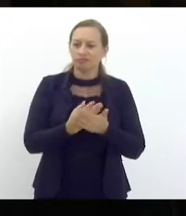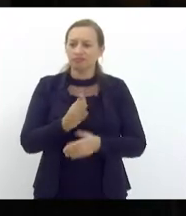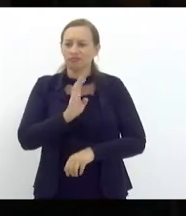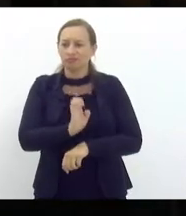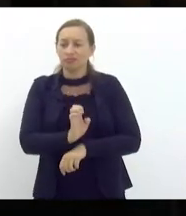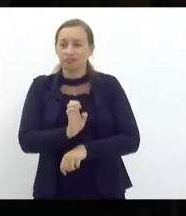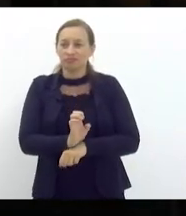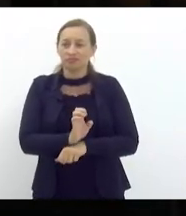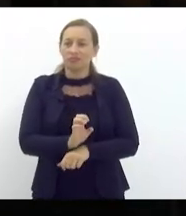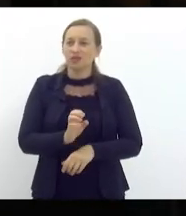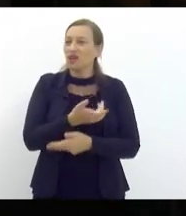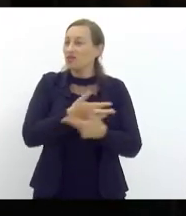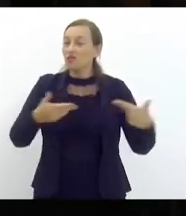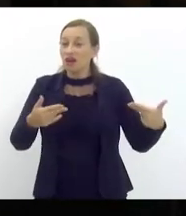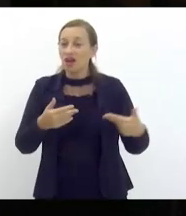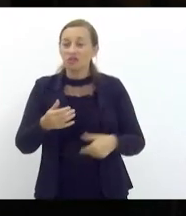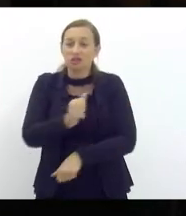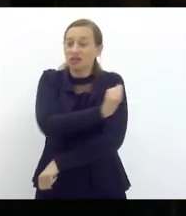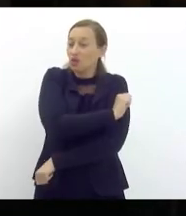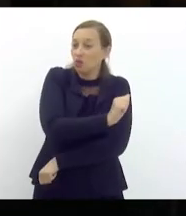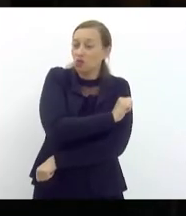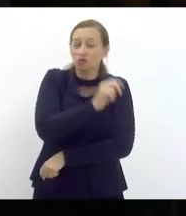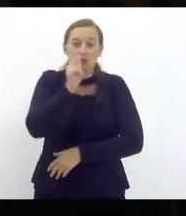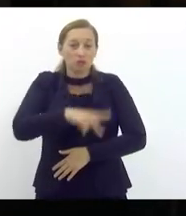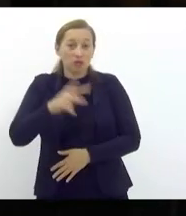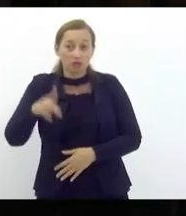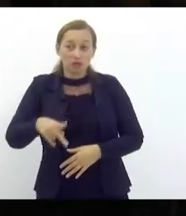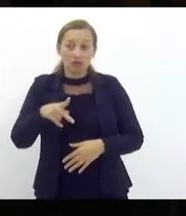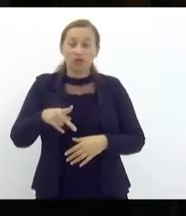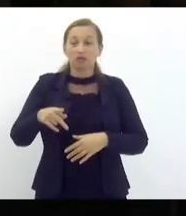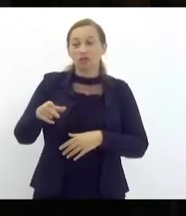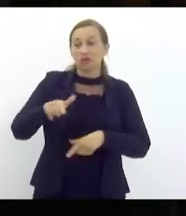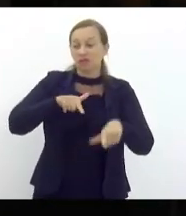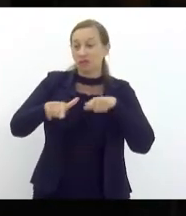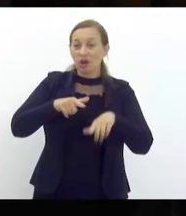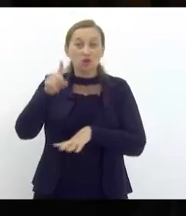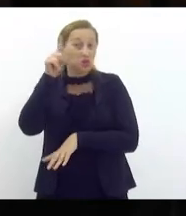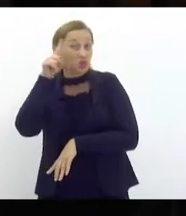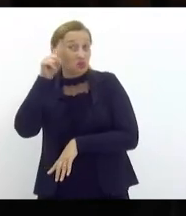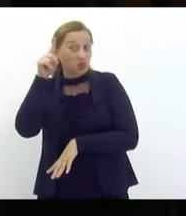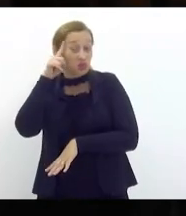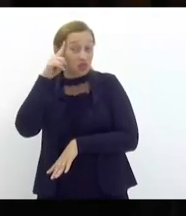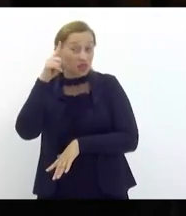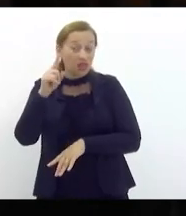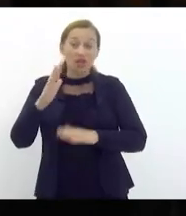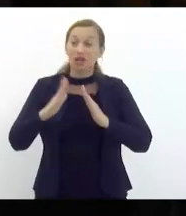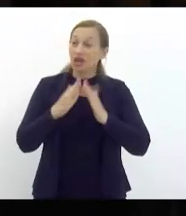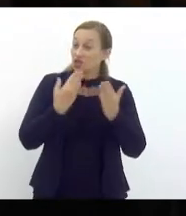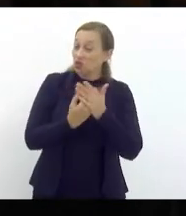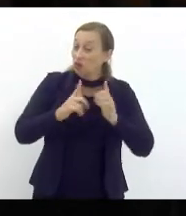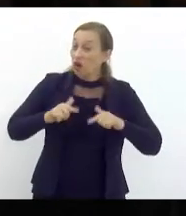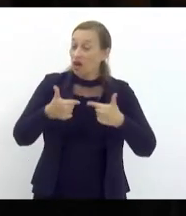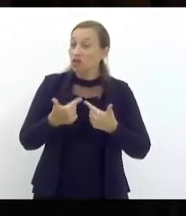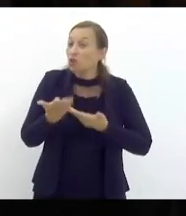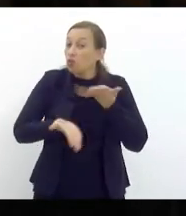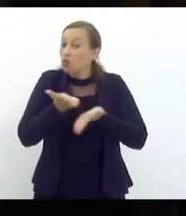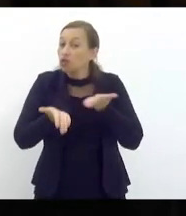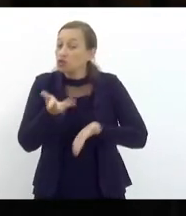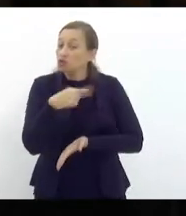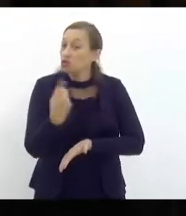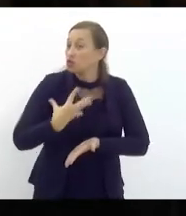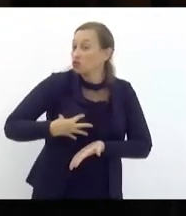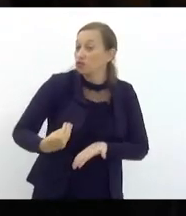centenas milhares de estudante de professores de trabalhadores por dia fazendo com que a escola funcione cuidando dos nossos filhos e filhas